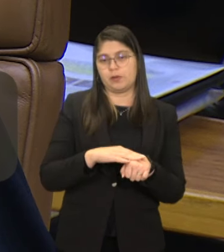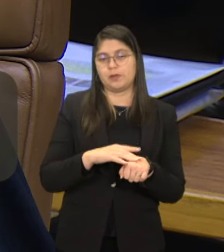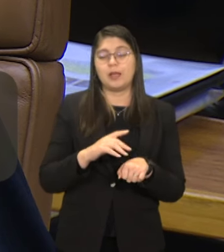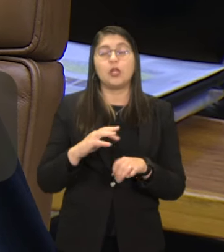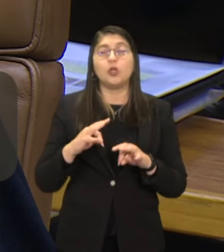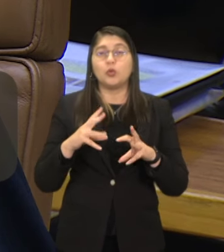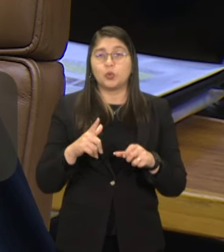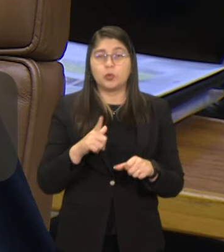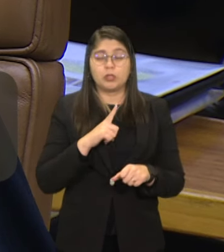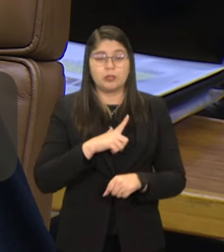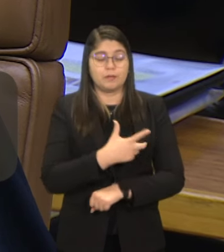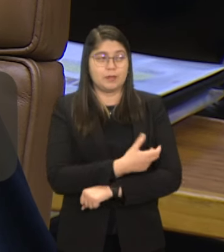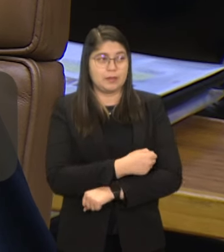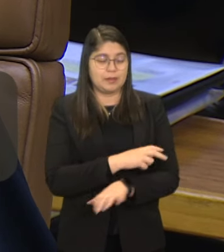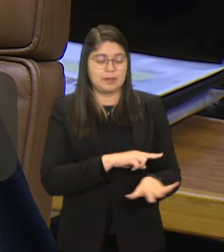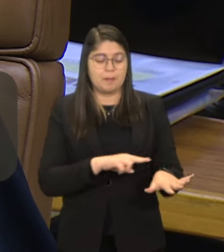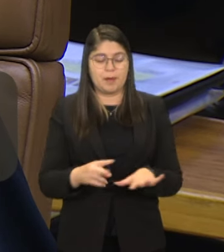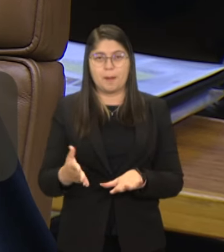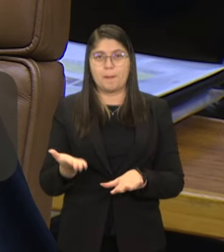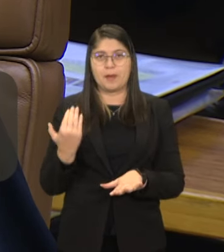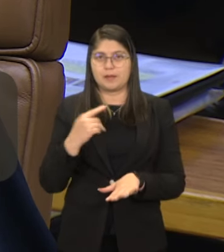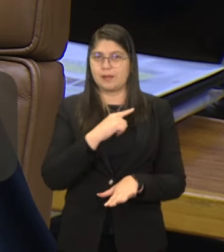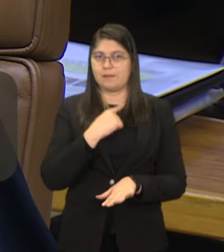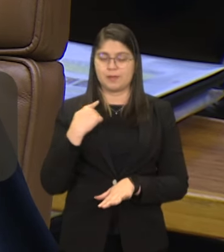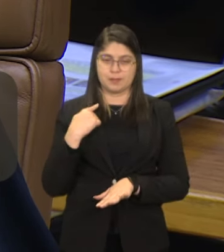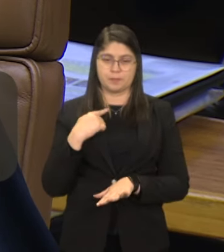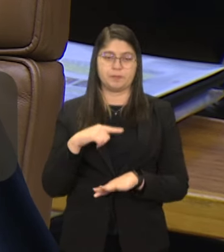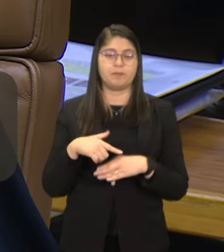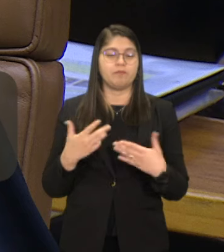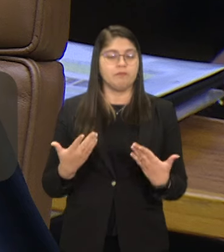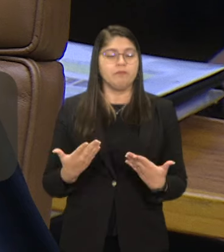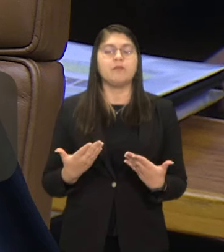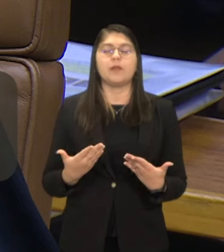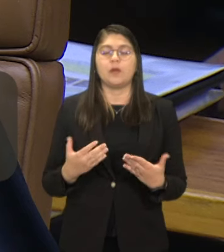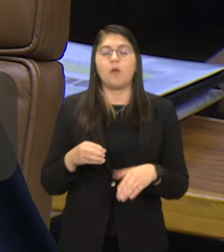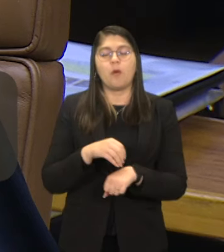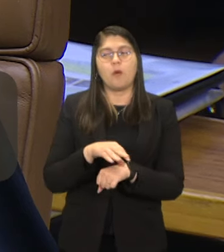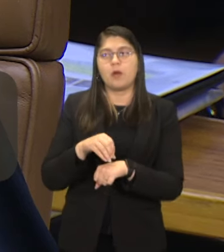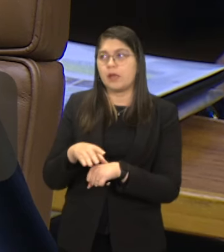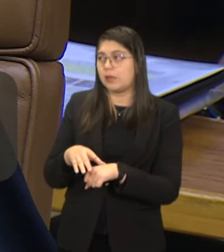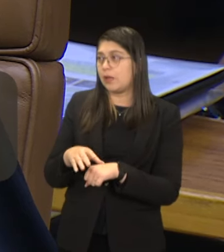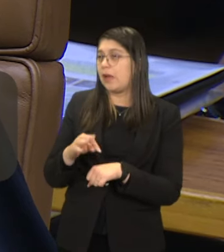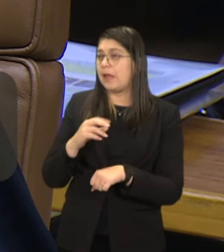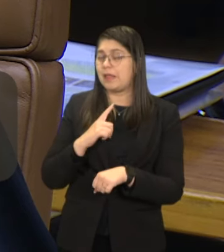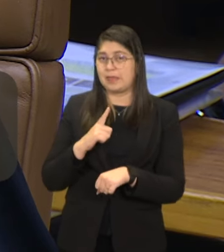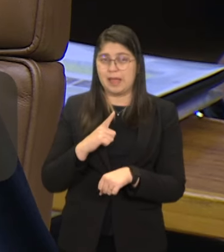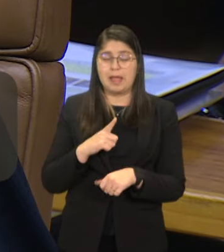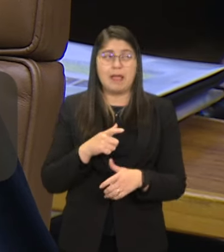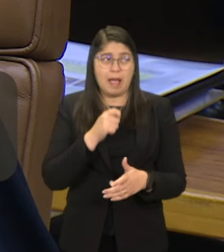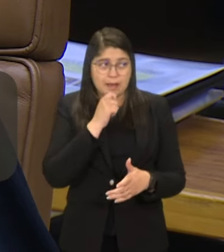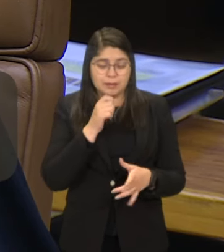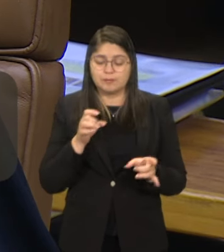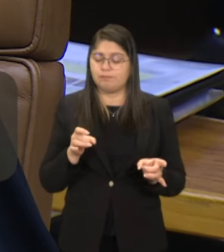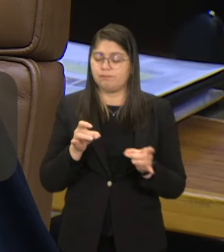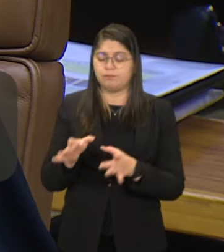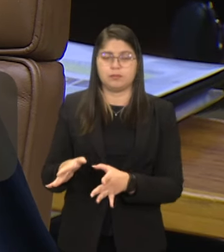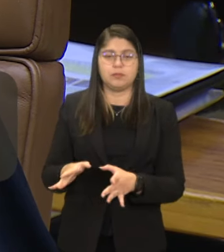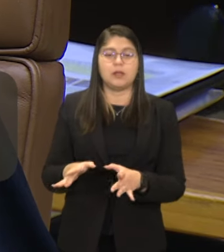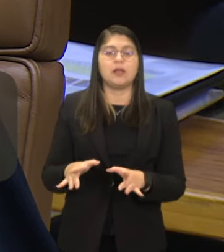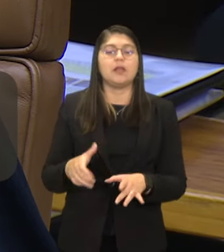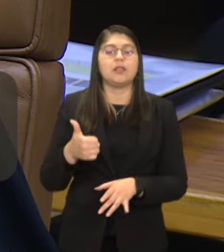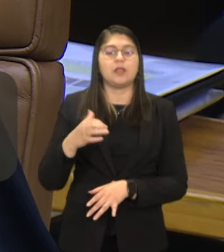restantes expiraram na semana passada e o CDC orientou os provedores a descartarem os que sobraram. Cerca de 19 milhões de pessoas dos